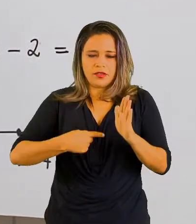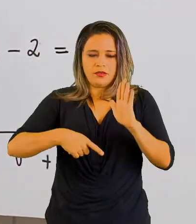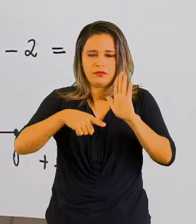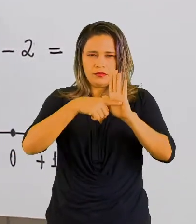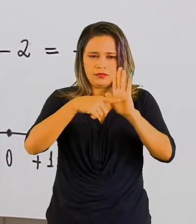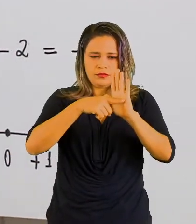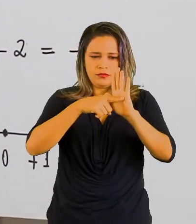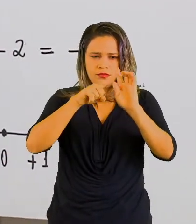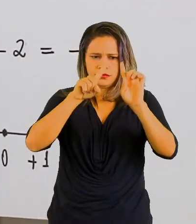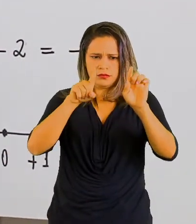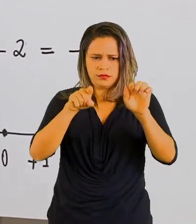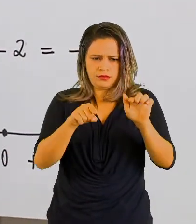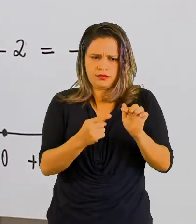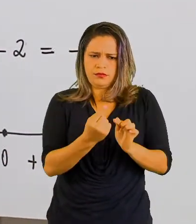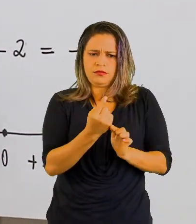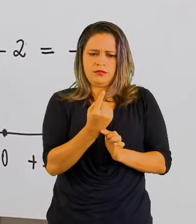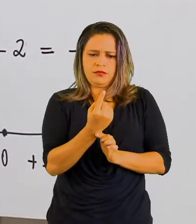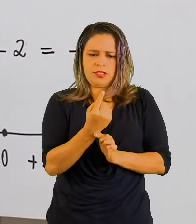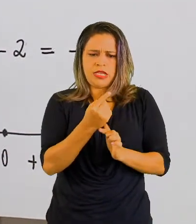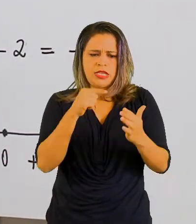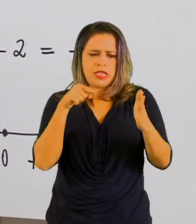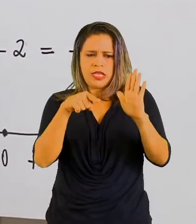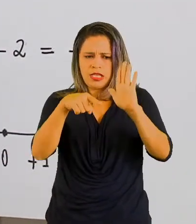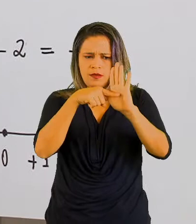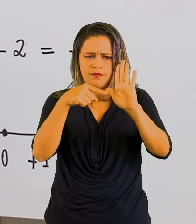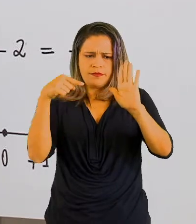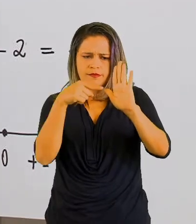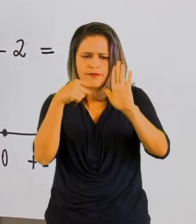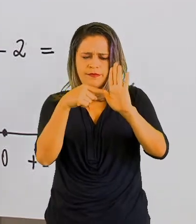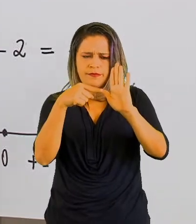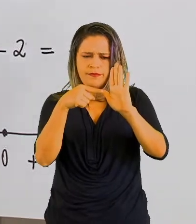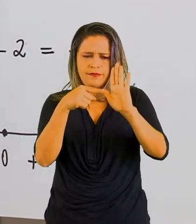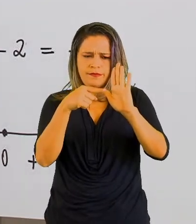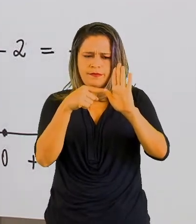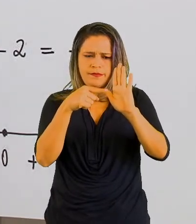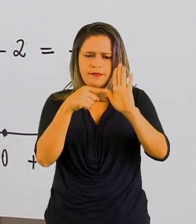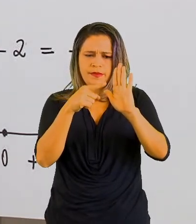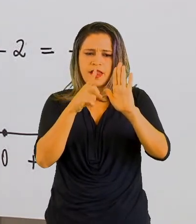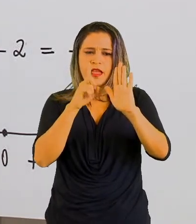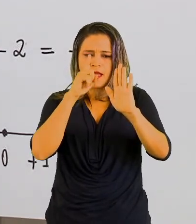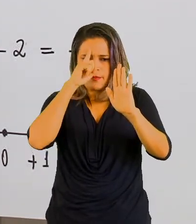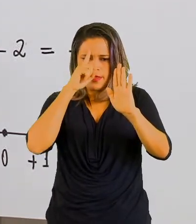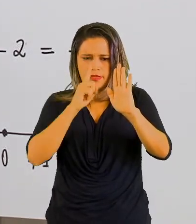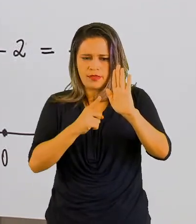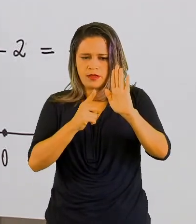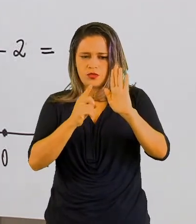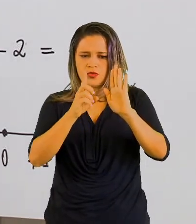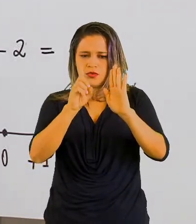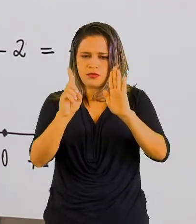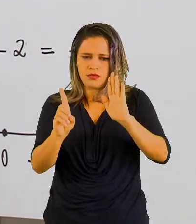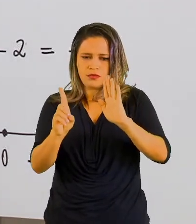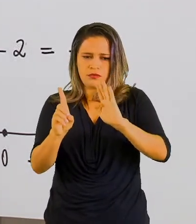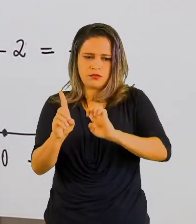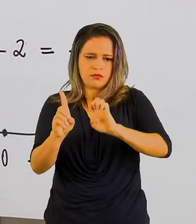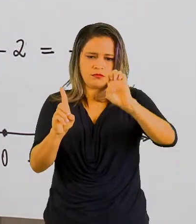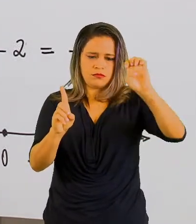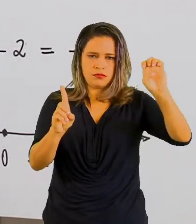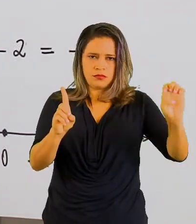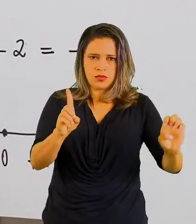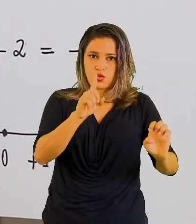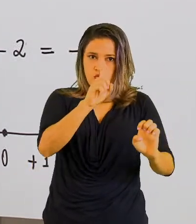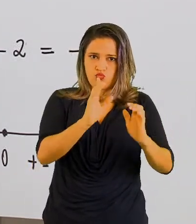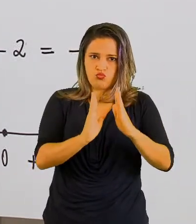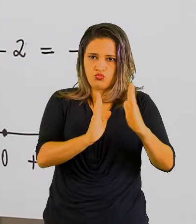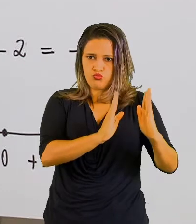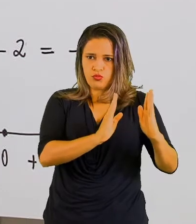nessa expressão, indica um deslocamento da direita para a esquerda. Só que esse sinal negativo que está fora